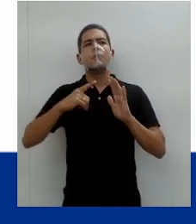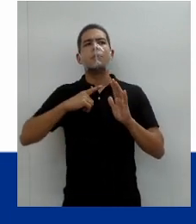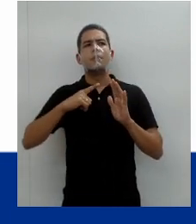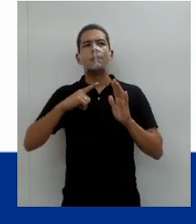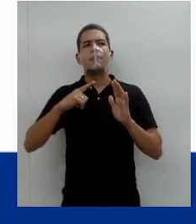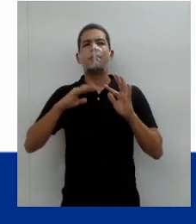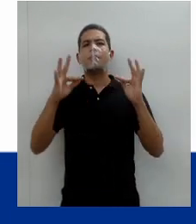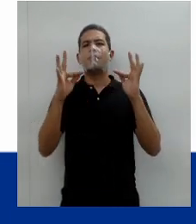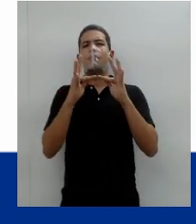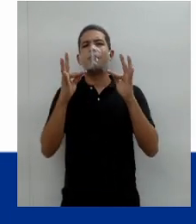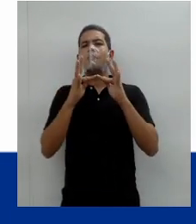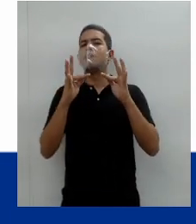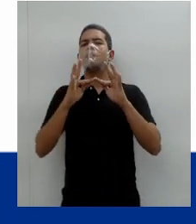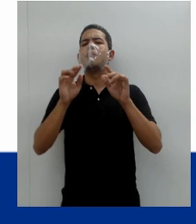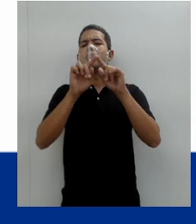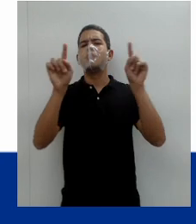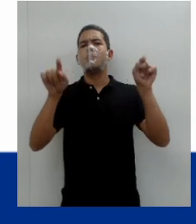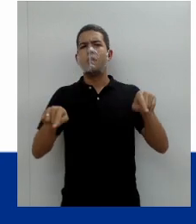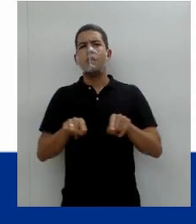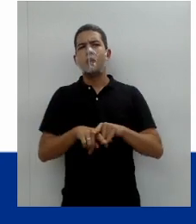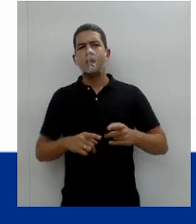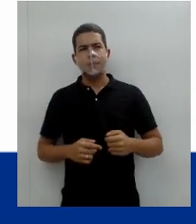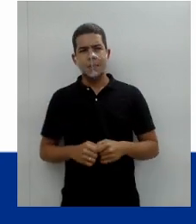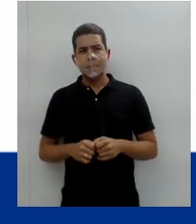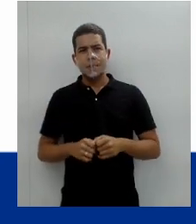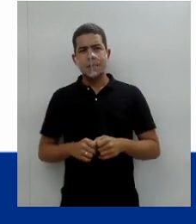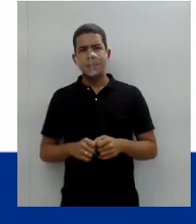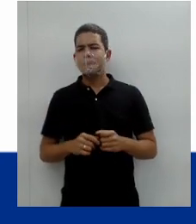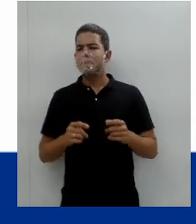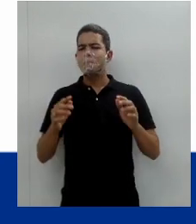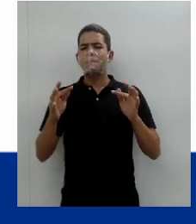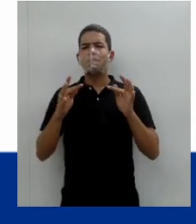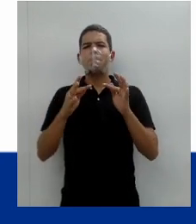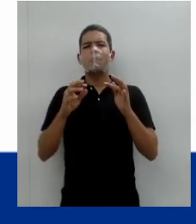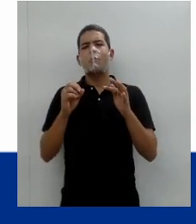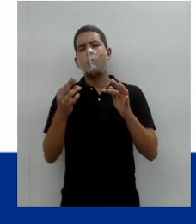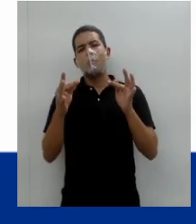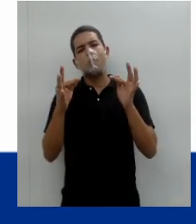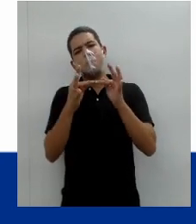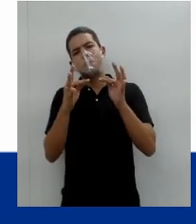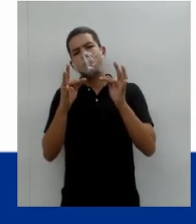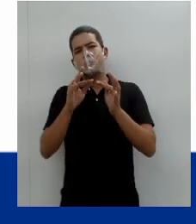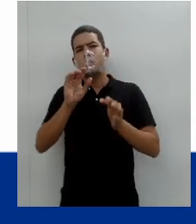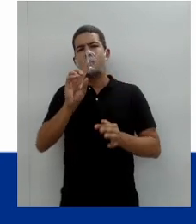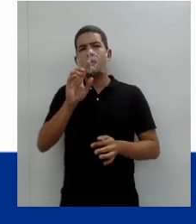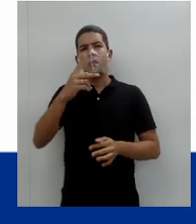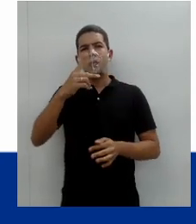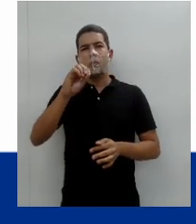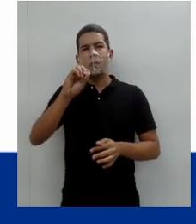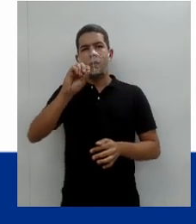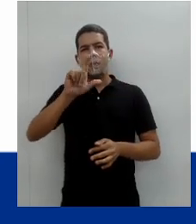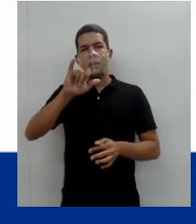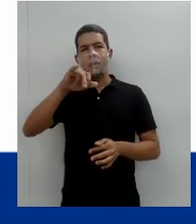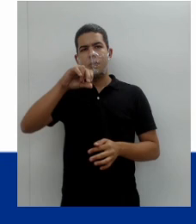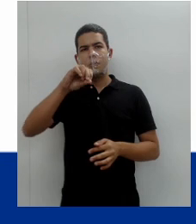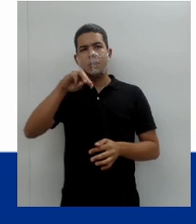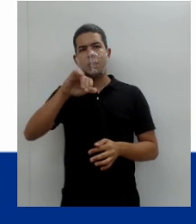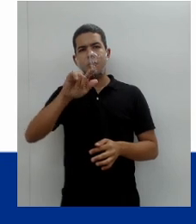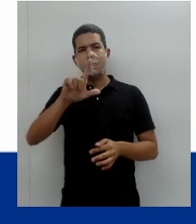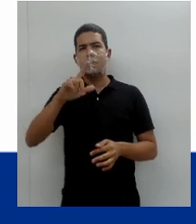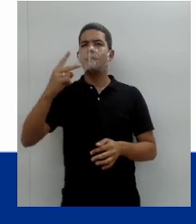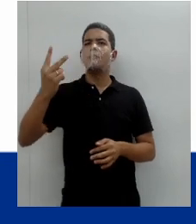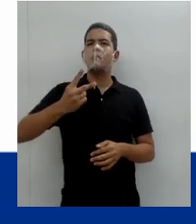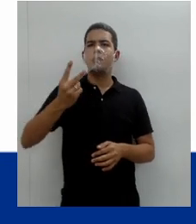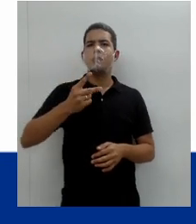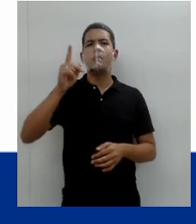de função quadrática. E a função quadrática ou função polinomial do segundo grau é toda função